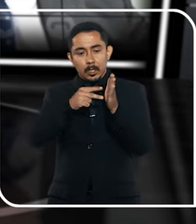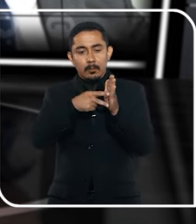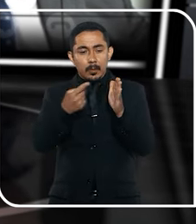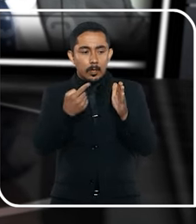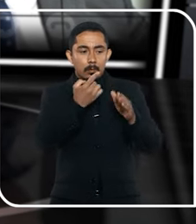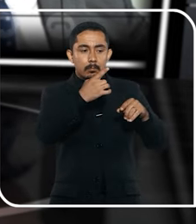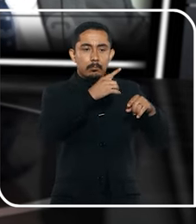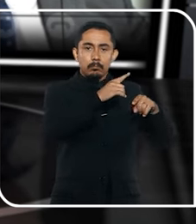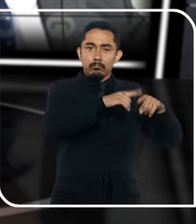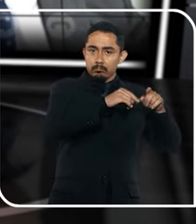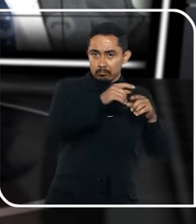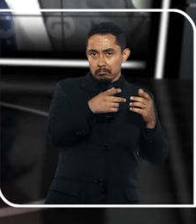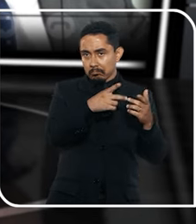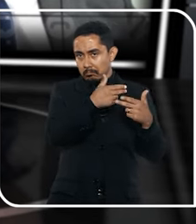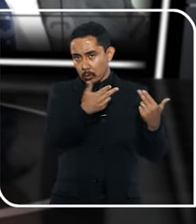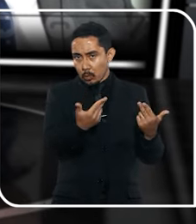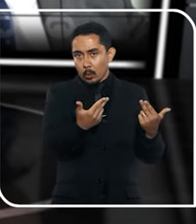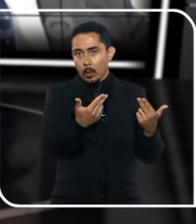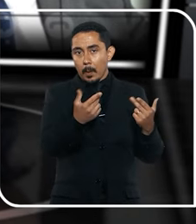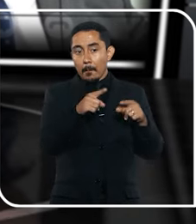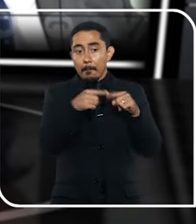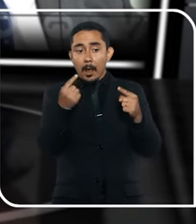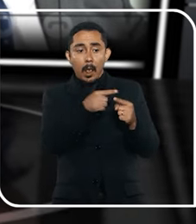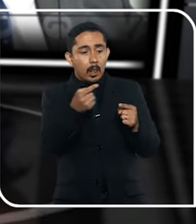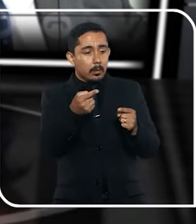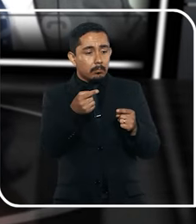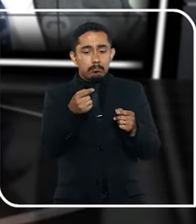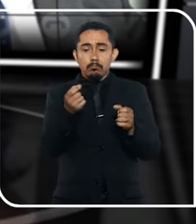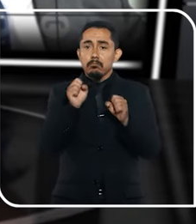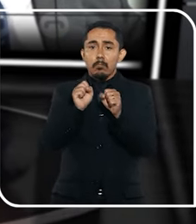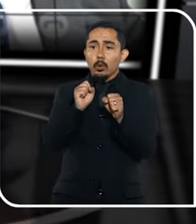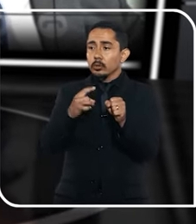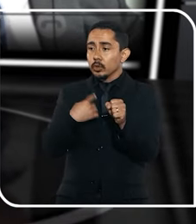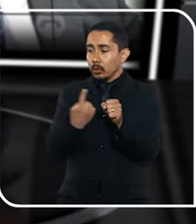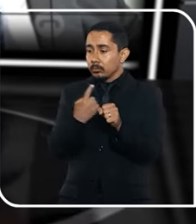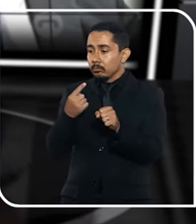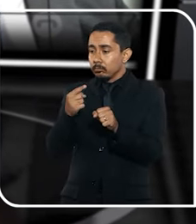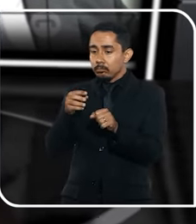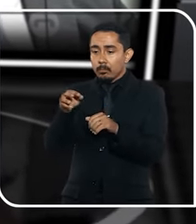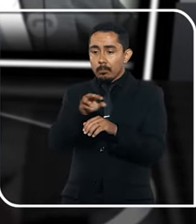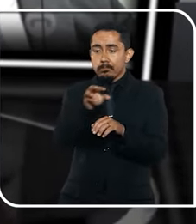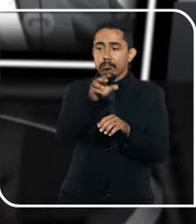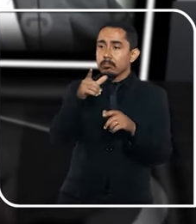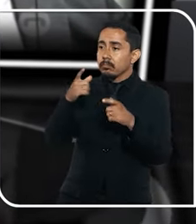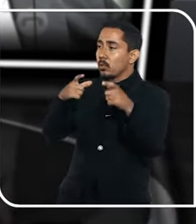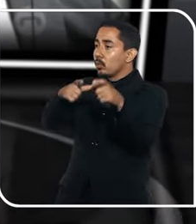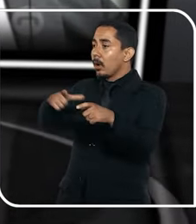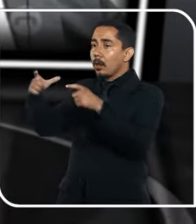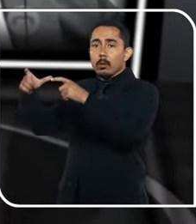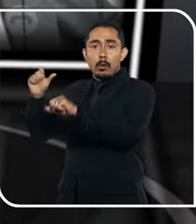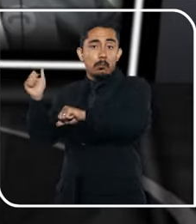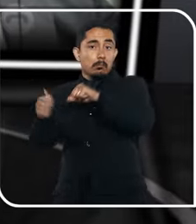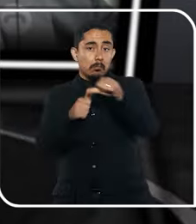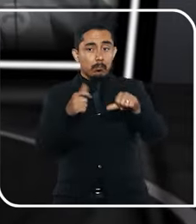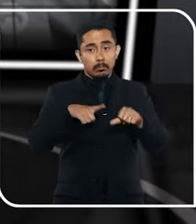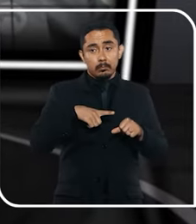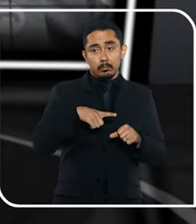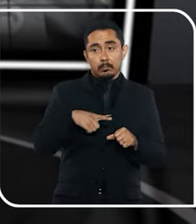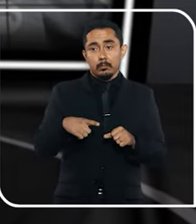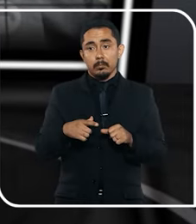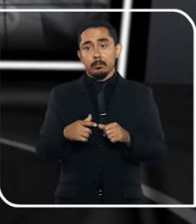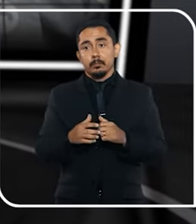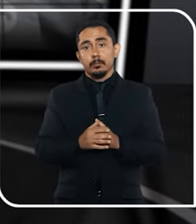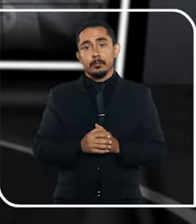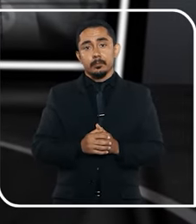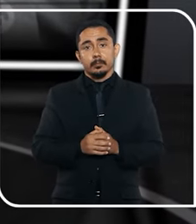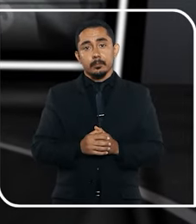uma coisa, né? Só que ele se move. Daí que vem a etimologia do